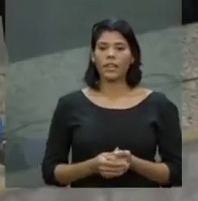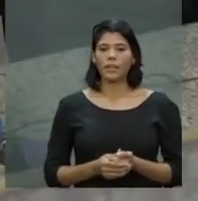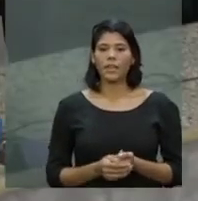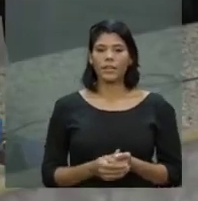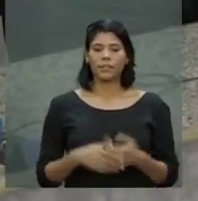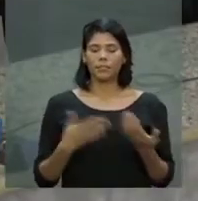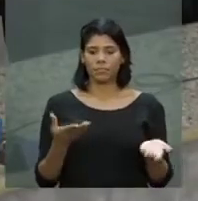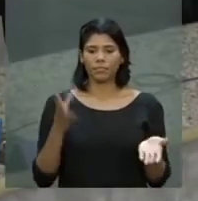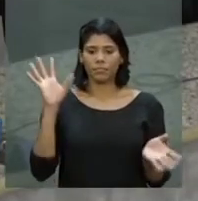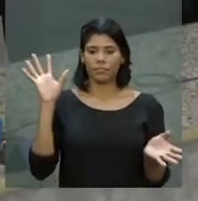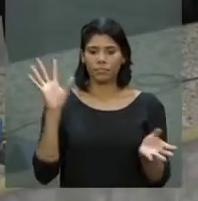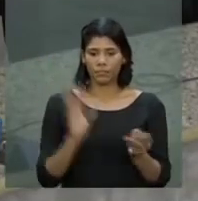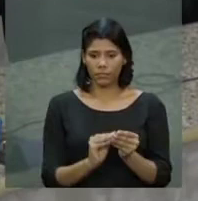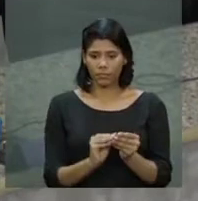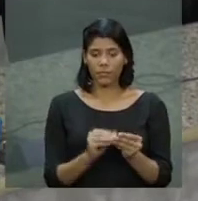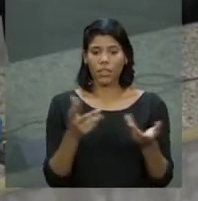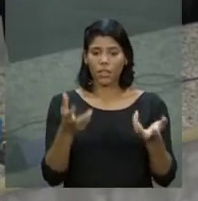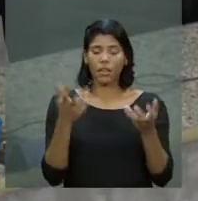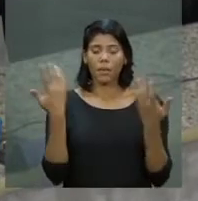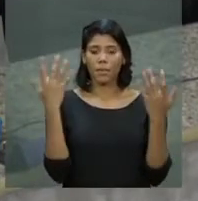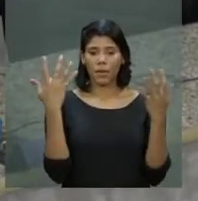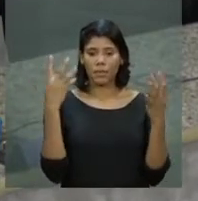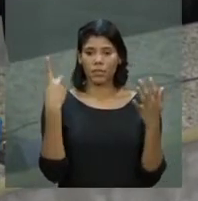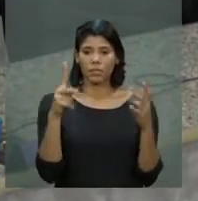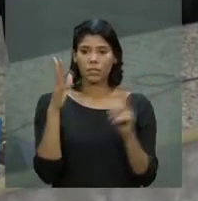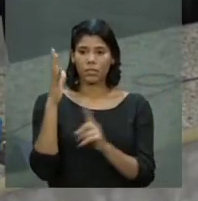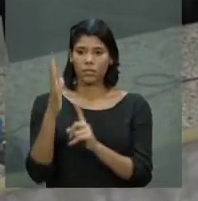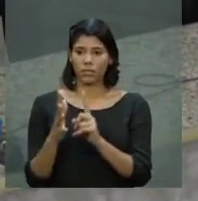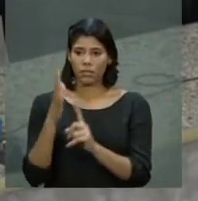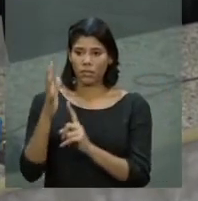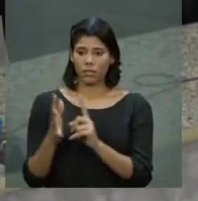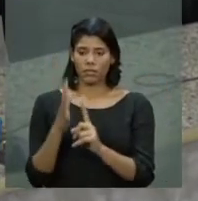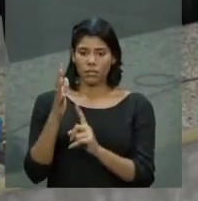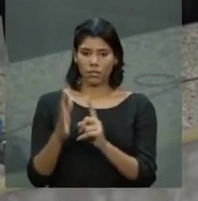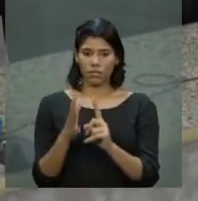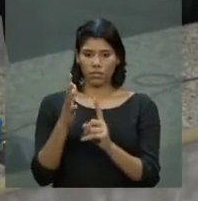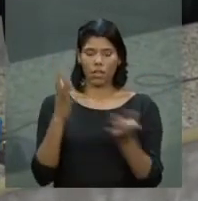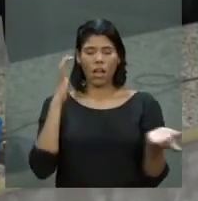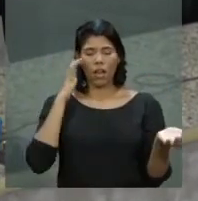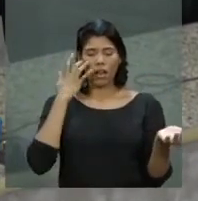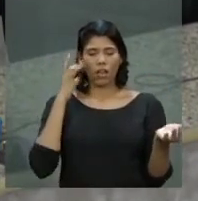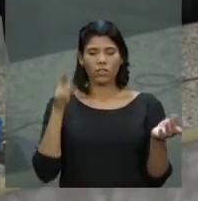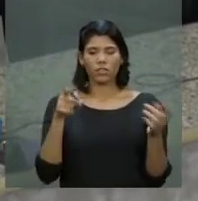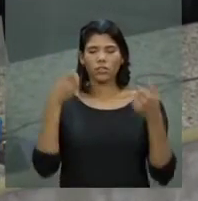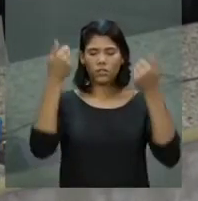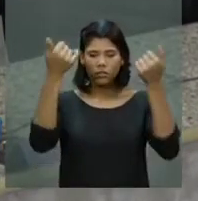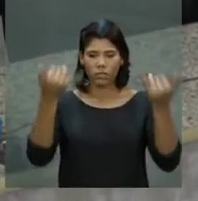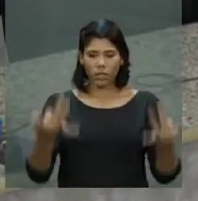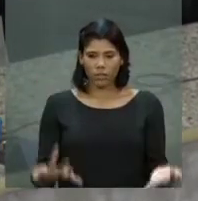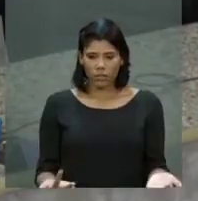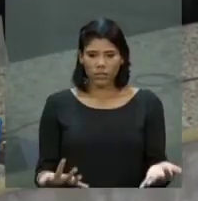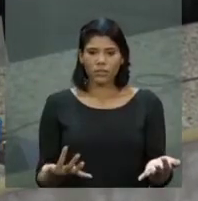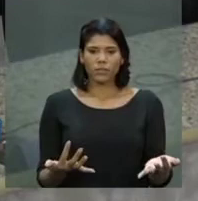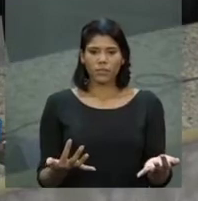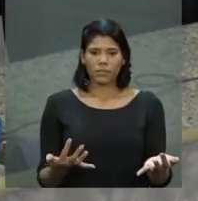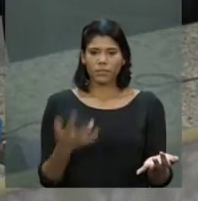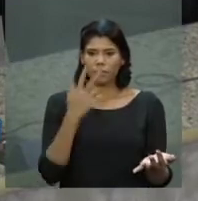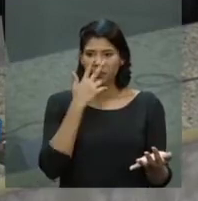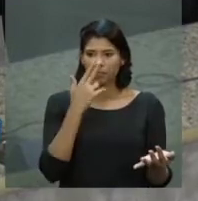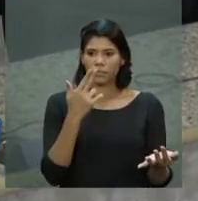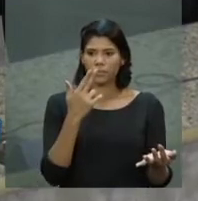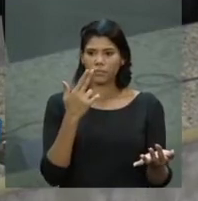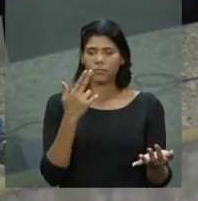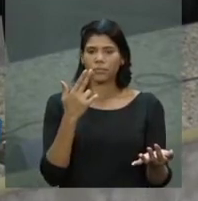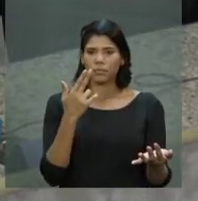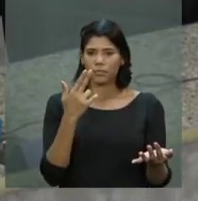bastante breve e parabenizar pelo pronunciamento. Eu acho que a leitura que Vossa Excelência faz nos impõe